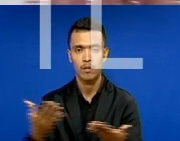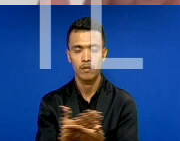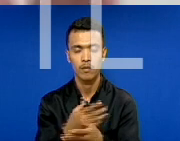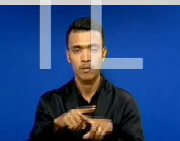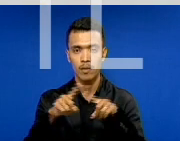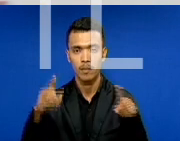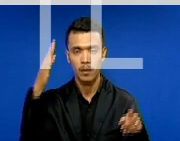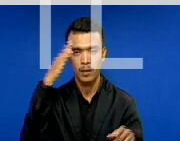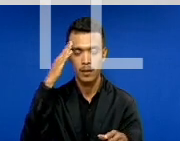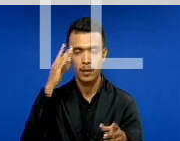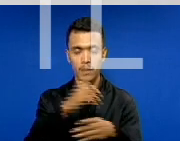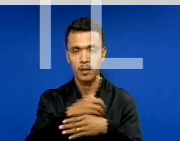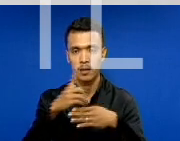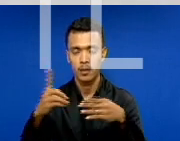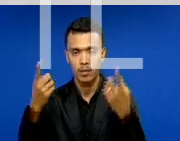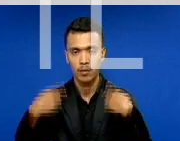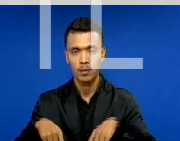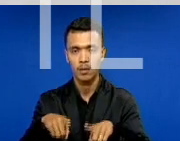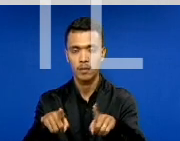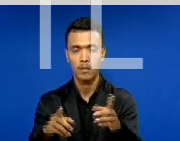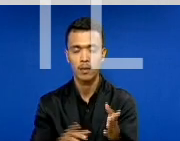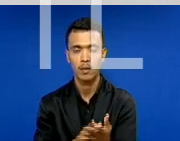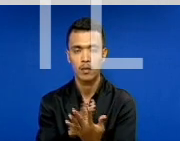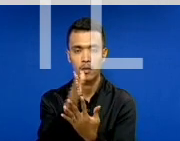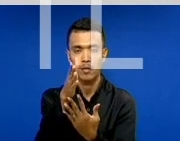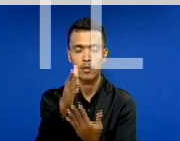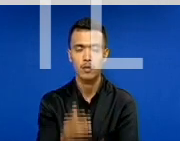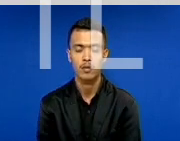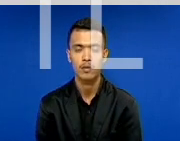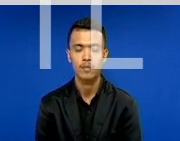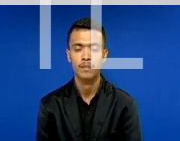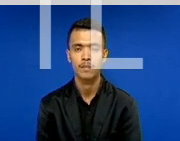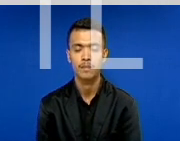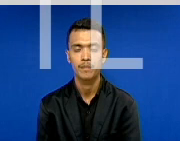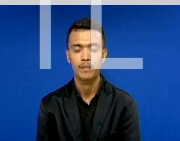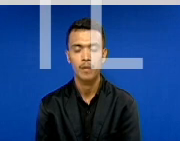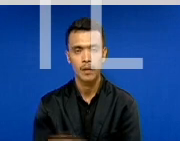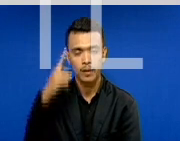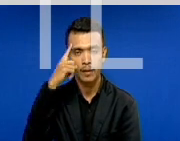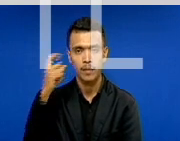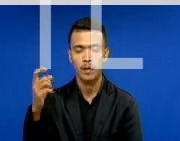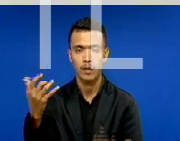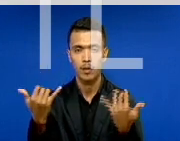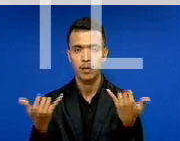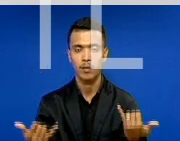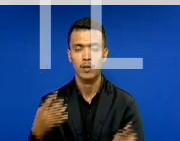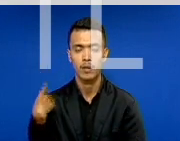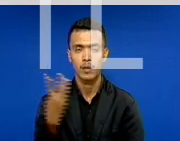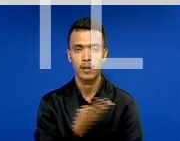una direção e servalos. Agora, né, mudar muito Tebes. Tamane, ohin ita